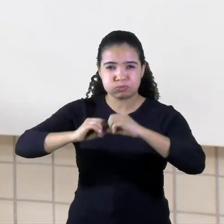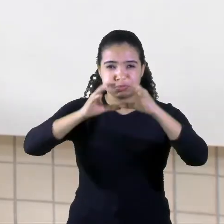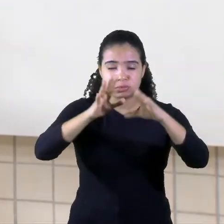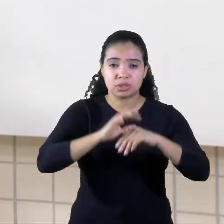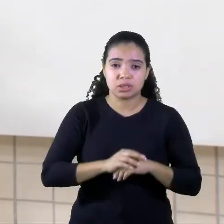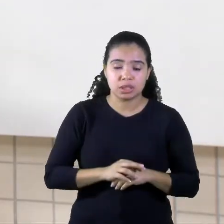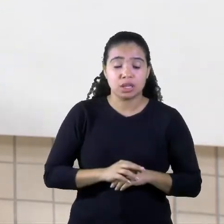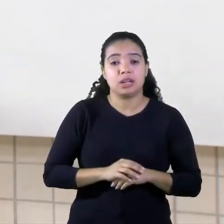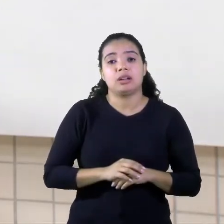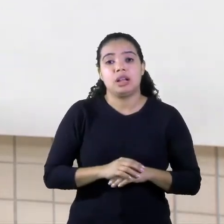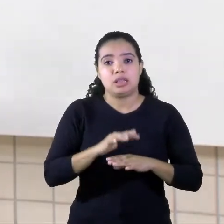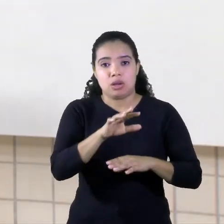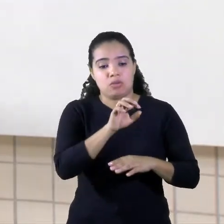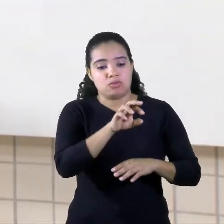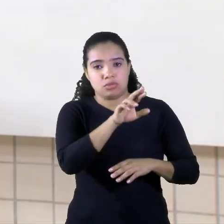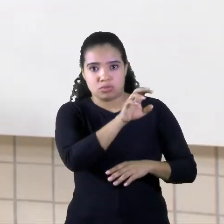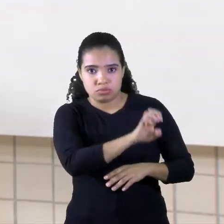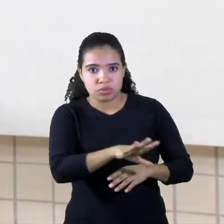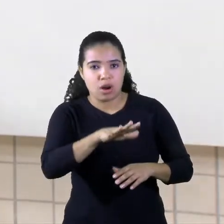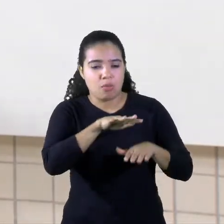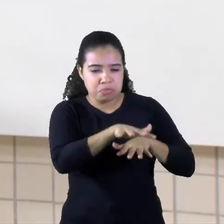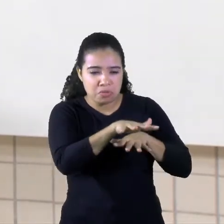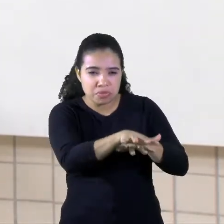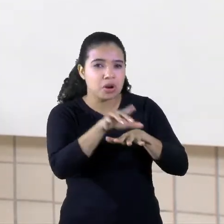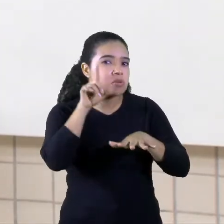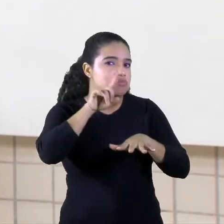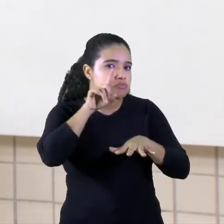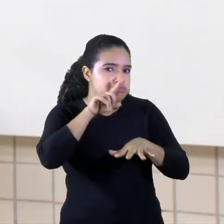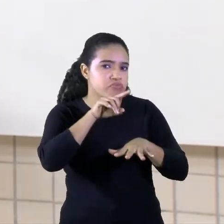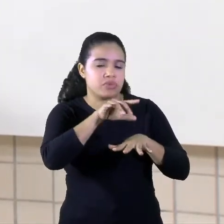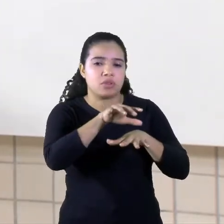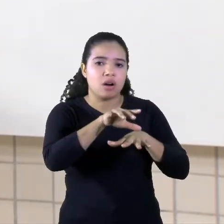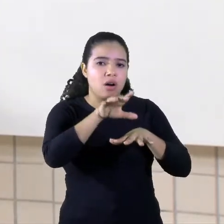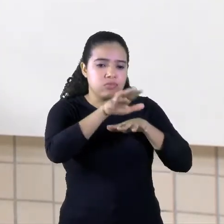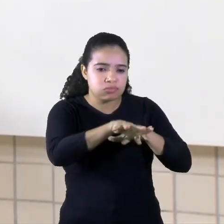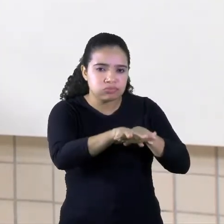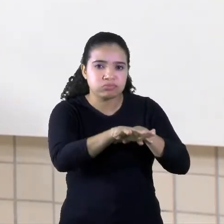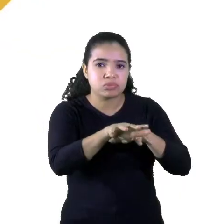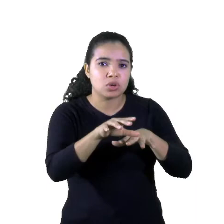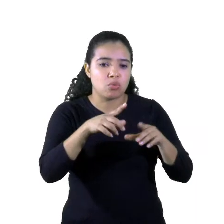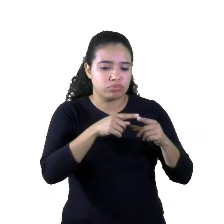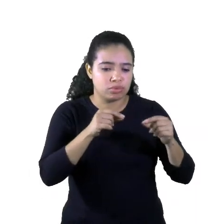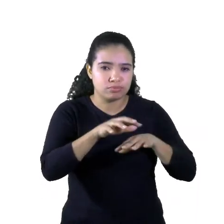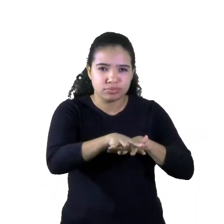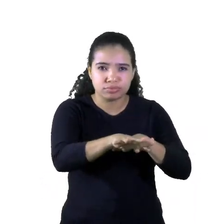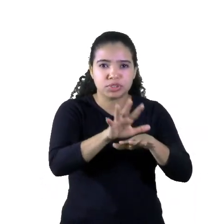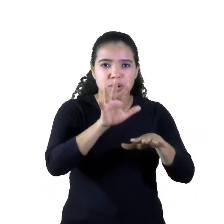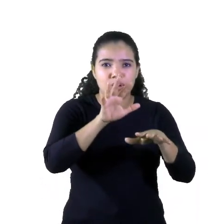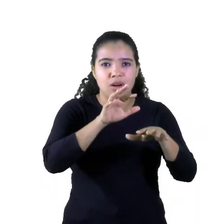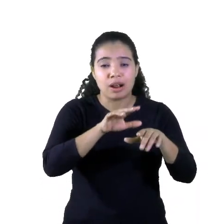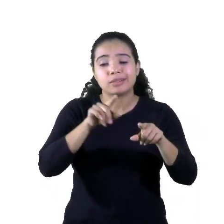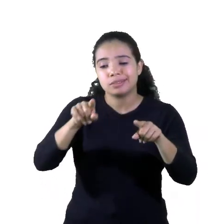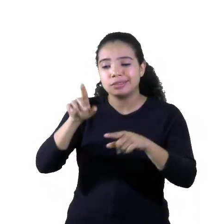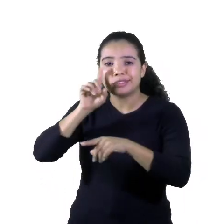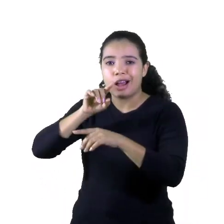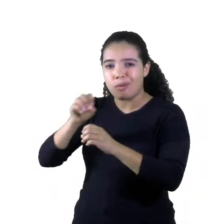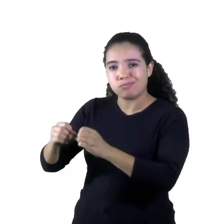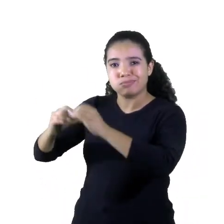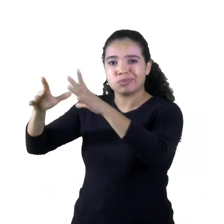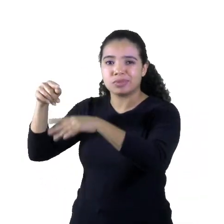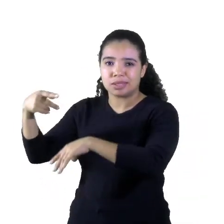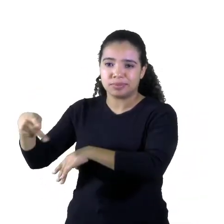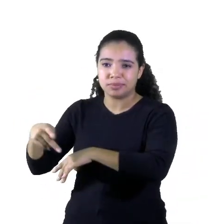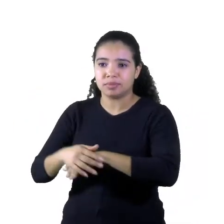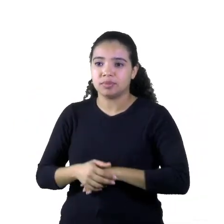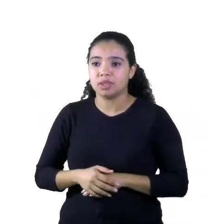guerras e o Japão iniciou o ataque no continente. Agora volta para a Europa. Dentro do território europeu,